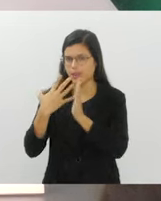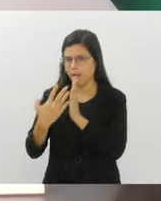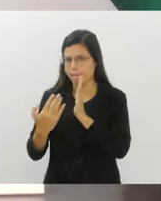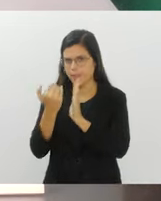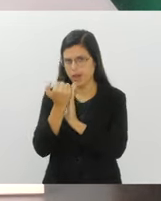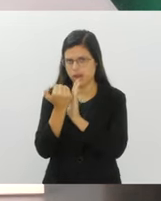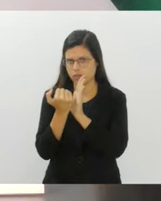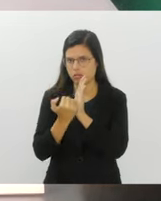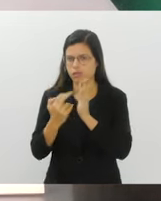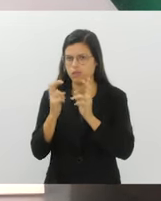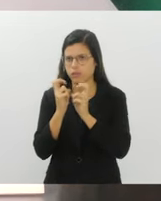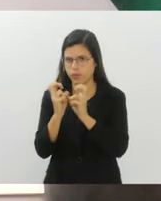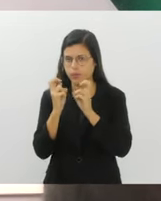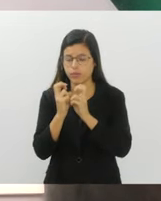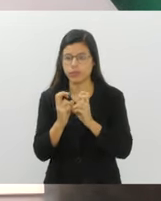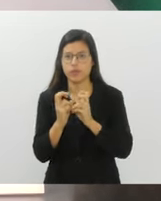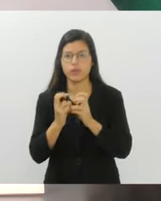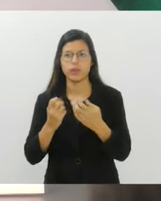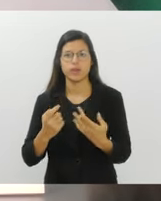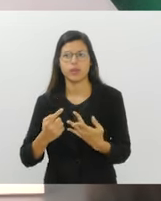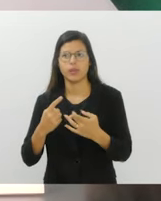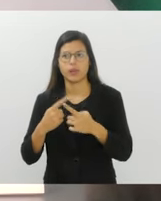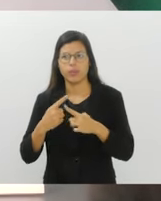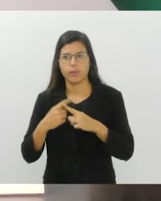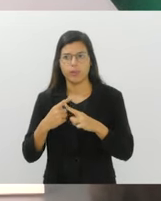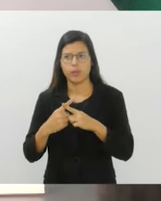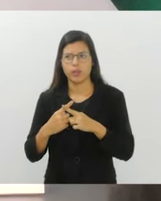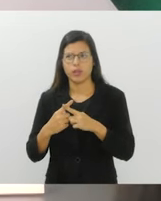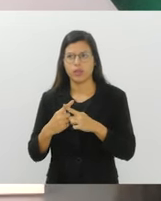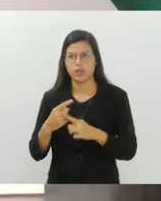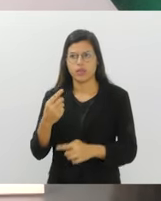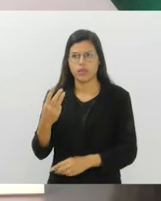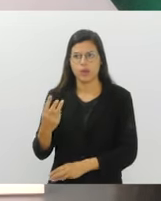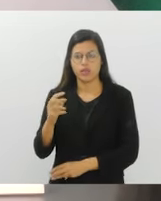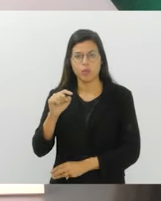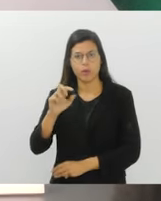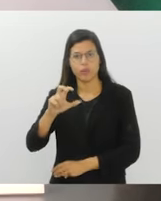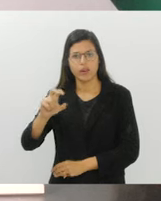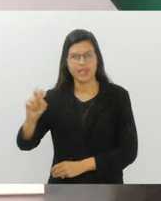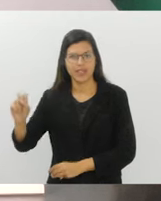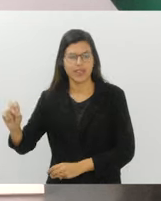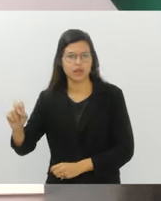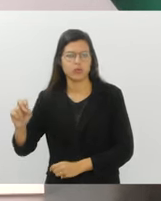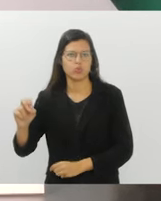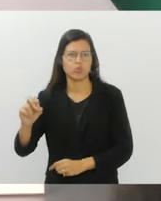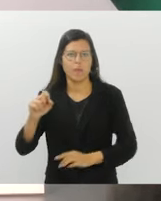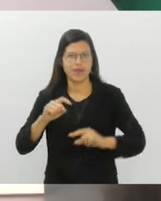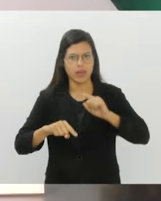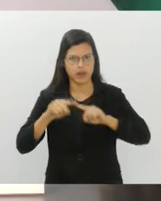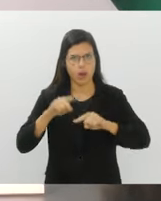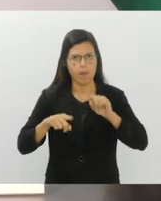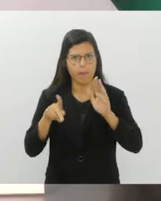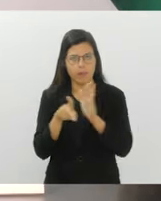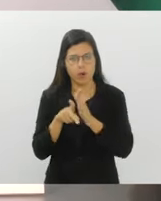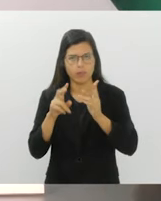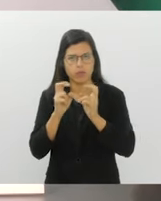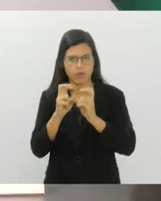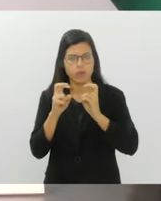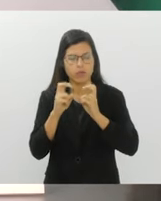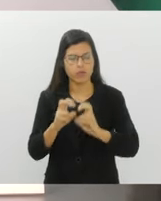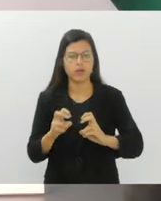tabela EMOP não tem os itens, os 3.500 itens da ferrovia. Então, nós buscamos na